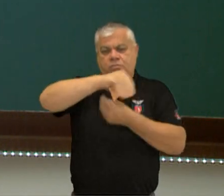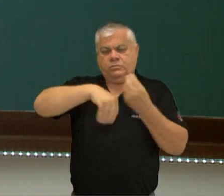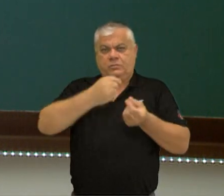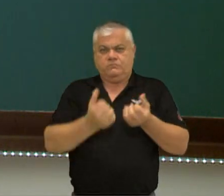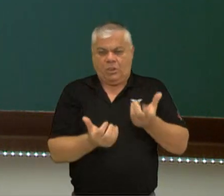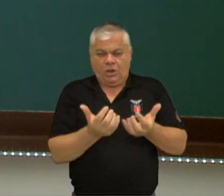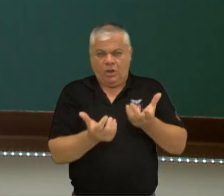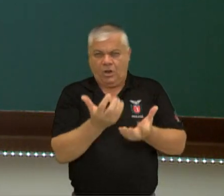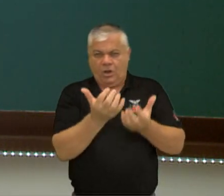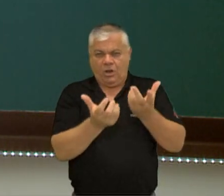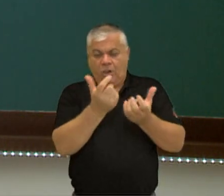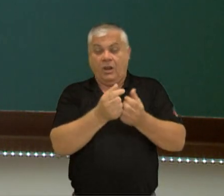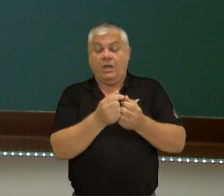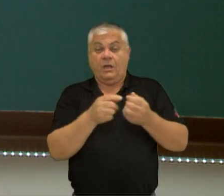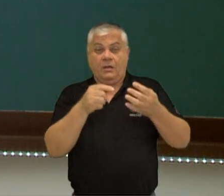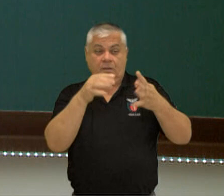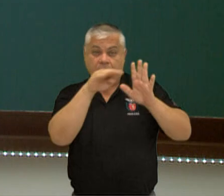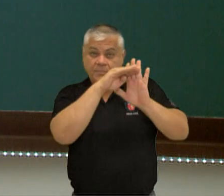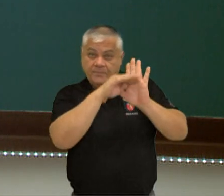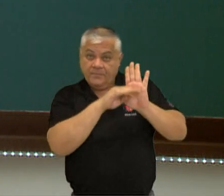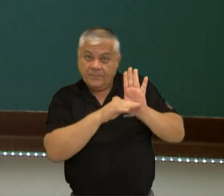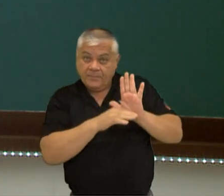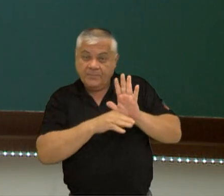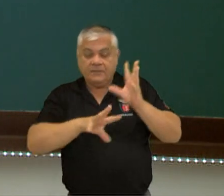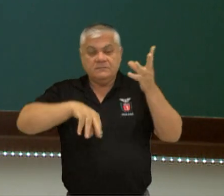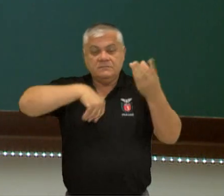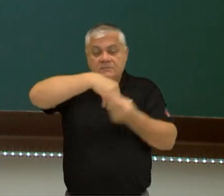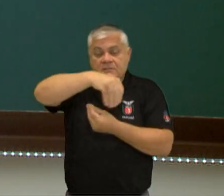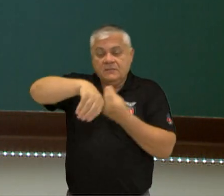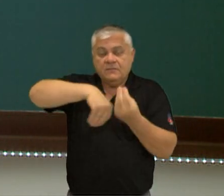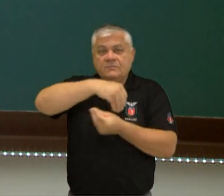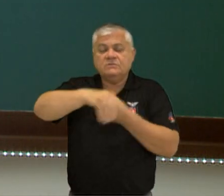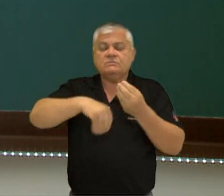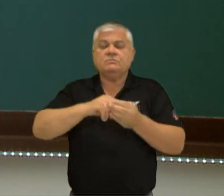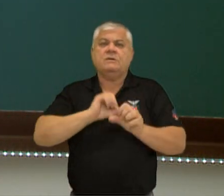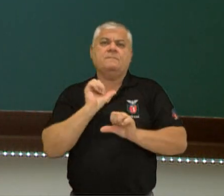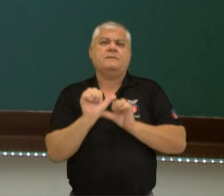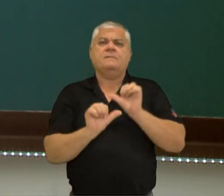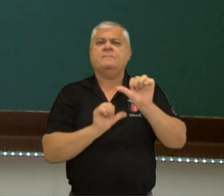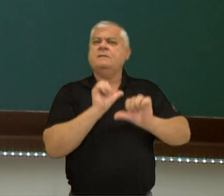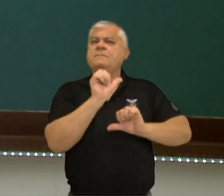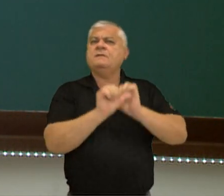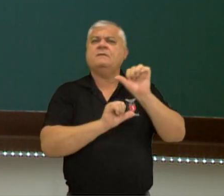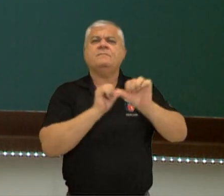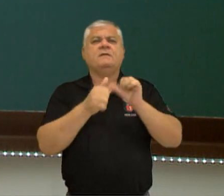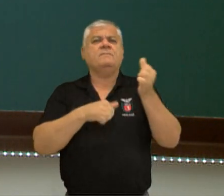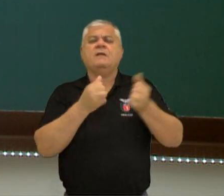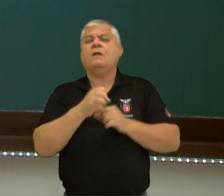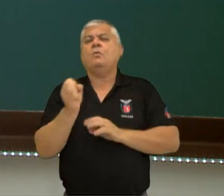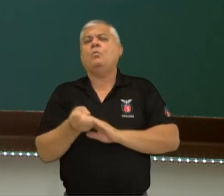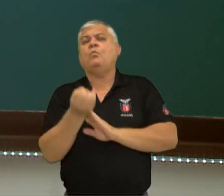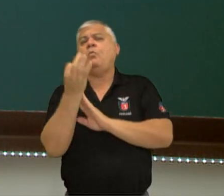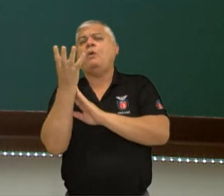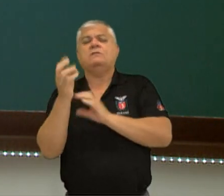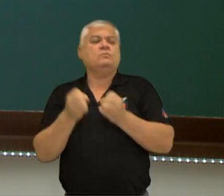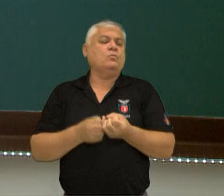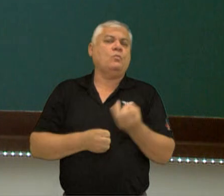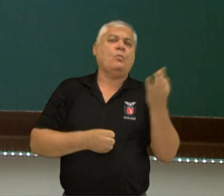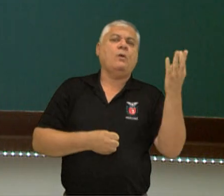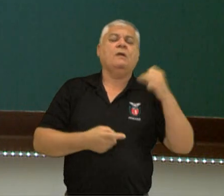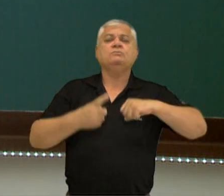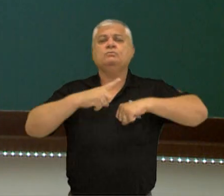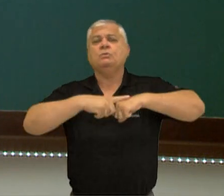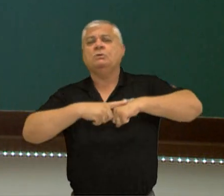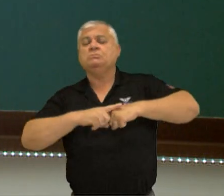bem específico, nas misturas esses valores aí vão variar dependendo da proporção que eu tenho entre o meu soluto e o